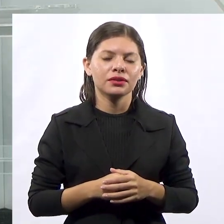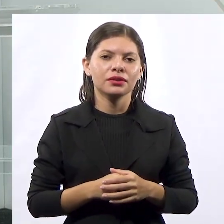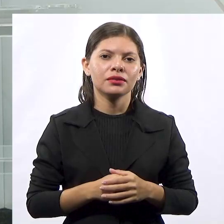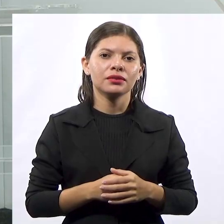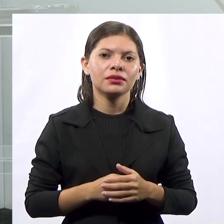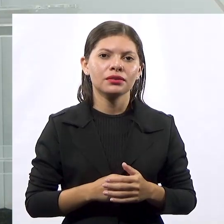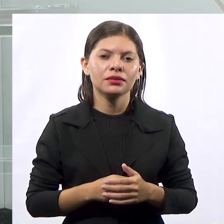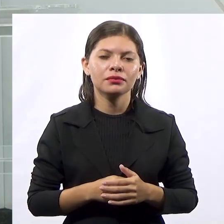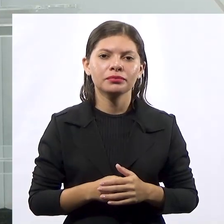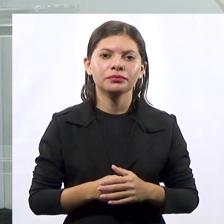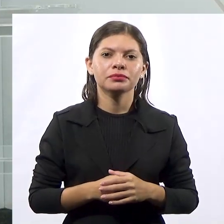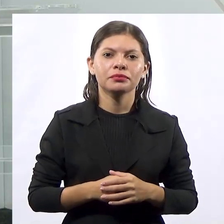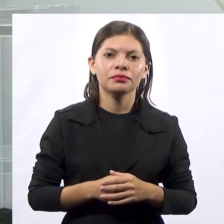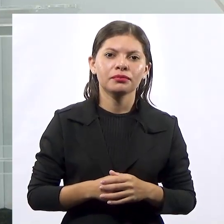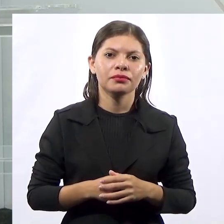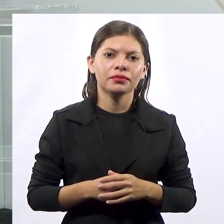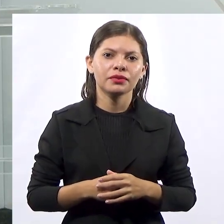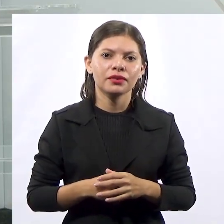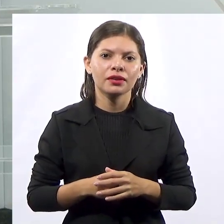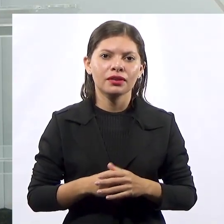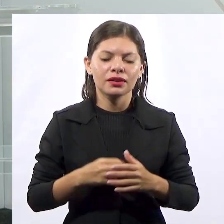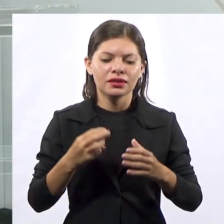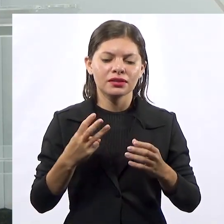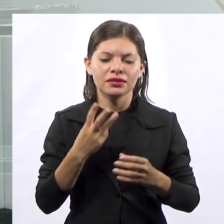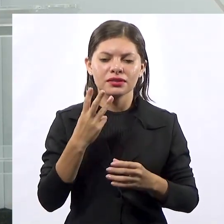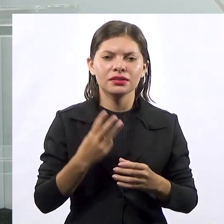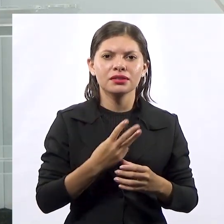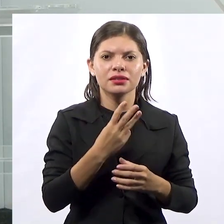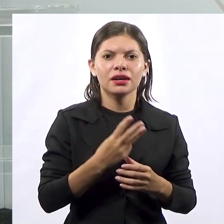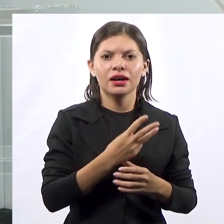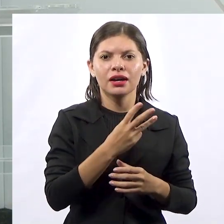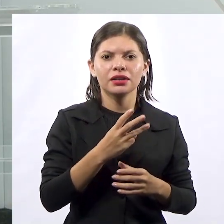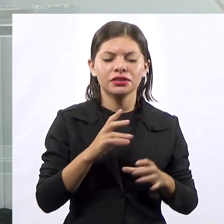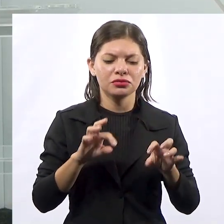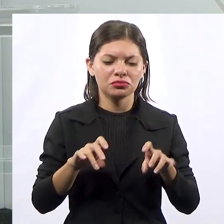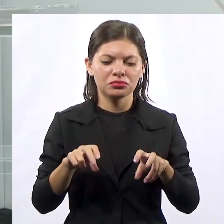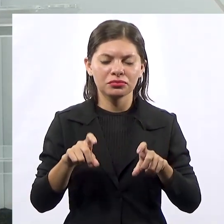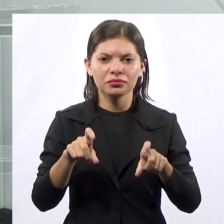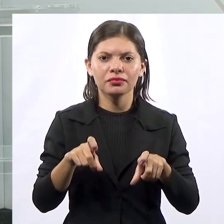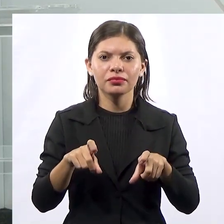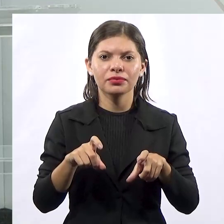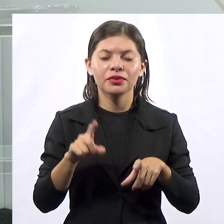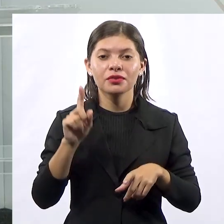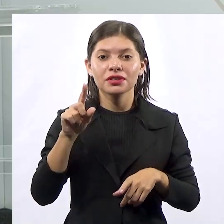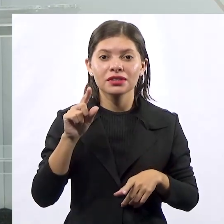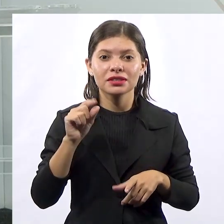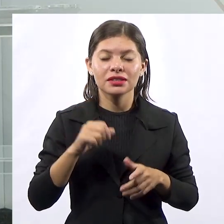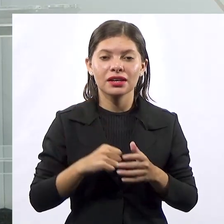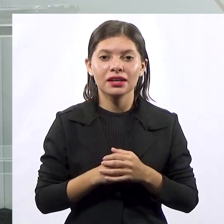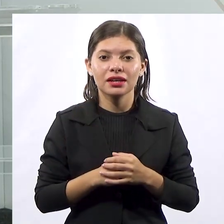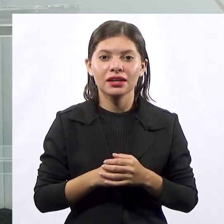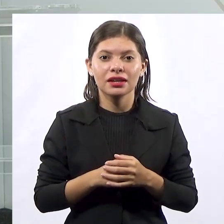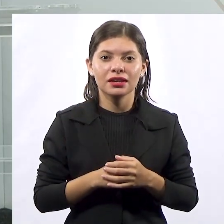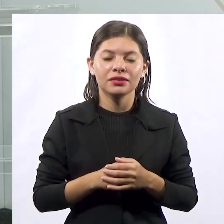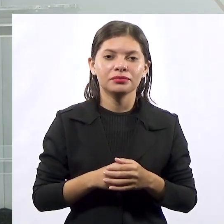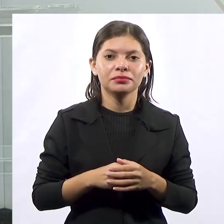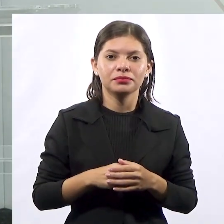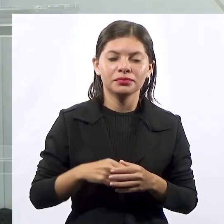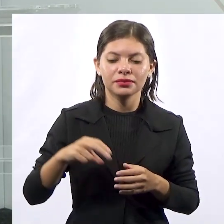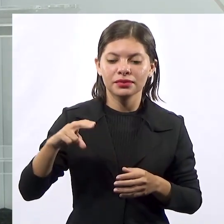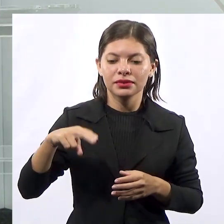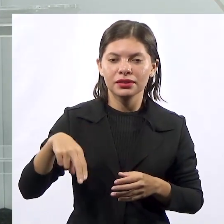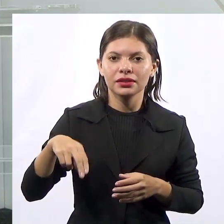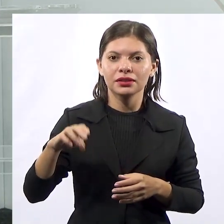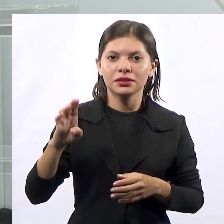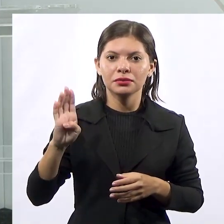livro, referência de artigo, referência de site. Então, assim, para isso, para não errar, vocês vão consultar o quê? A